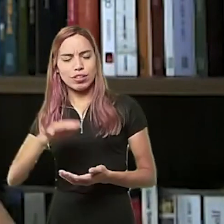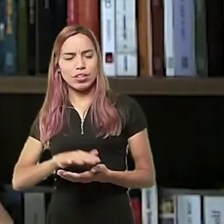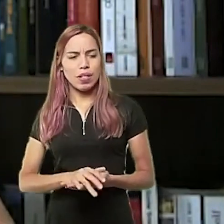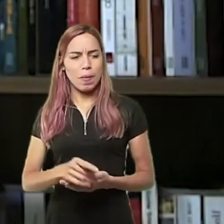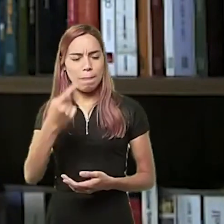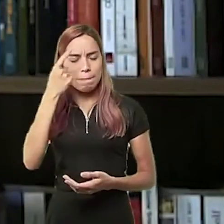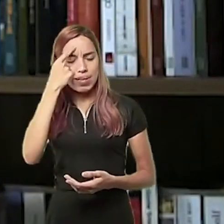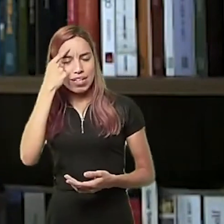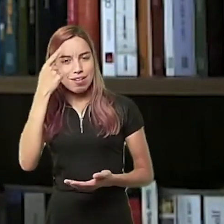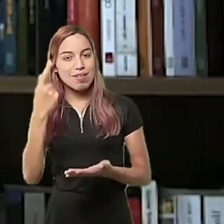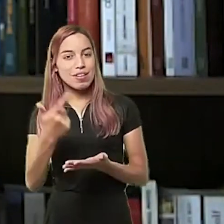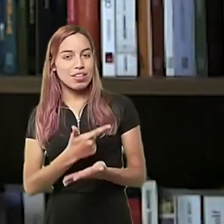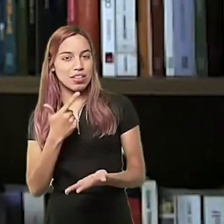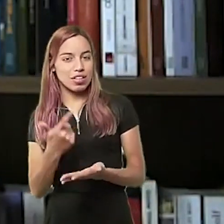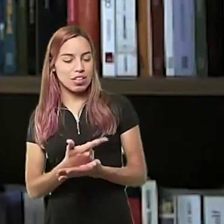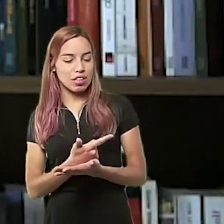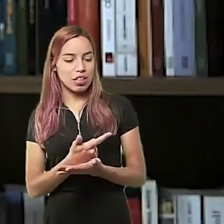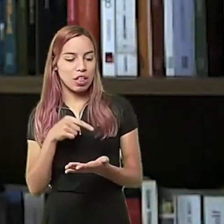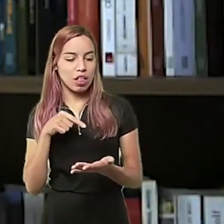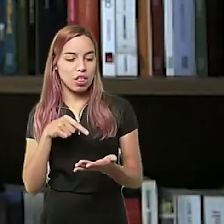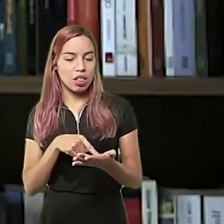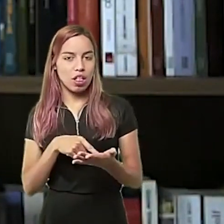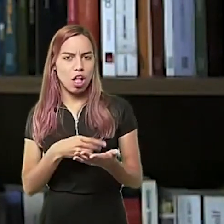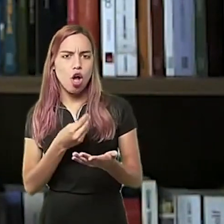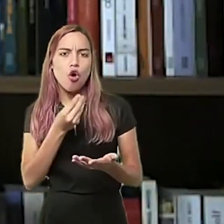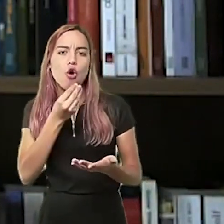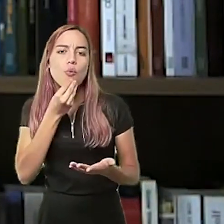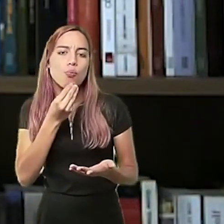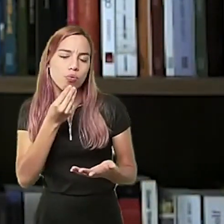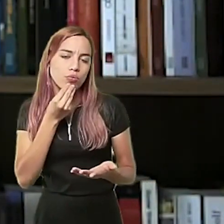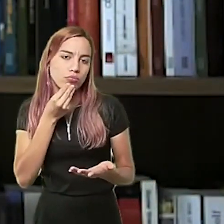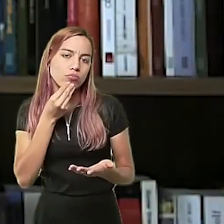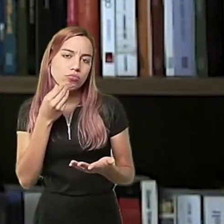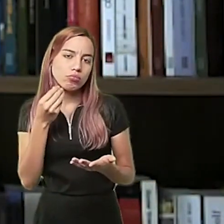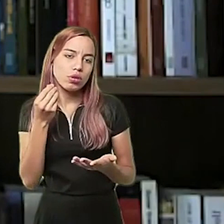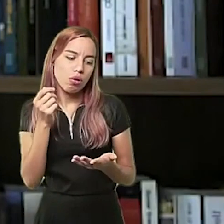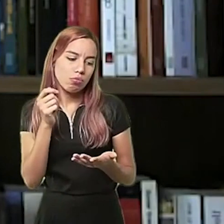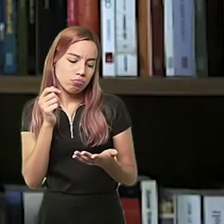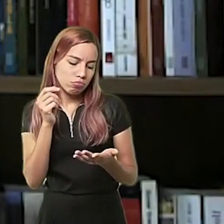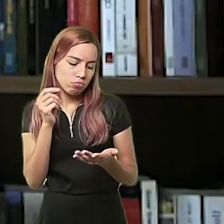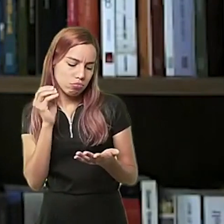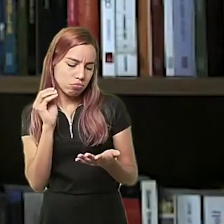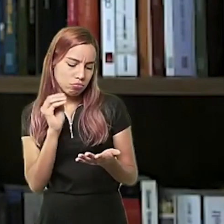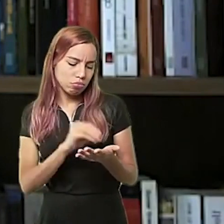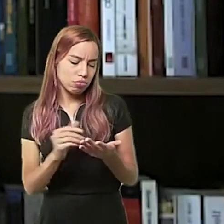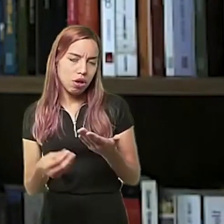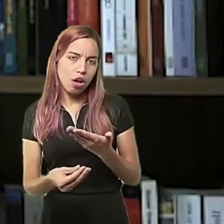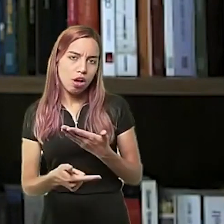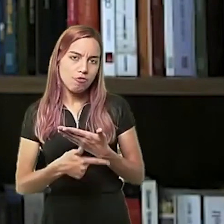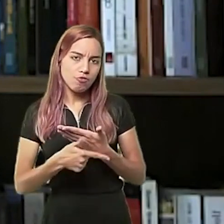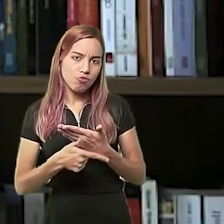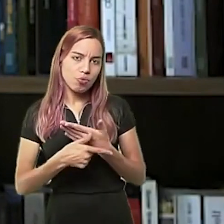e ele, como crítico, ele poderia dar essa função. O autor não consegue fazer isso com seu escrito.